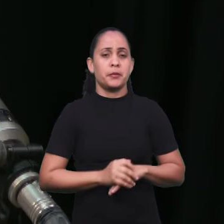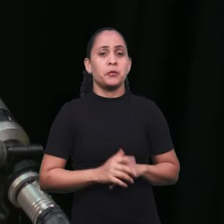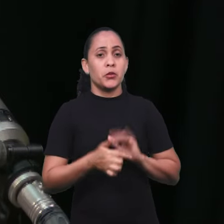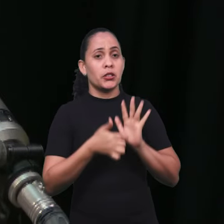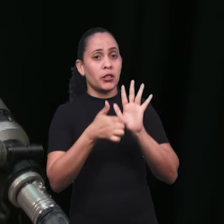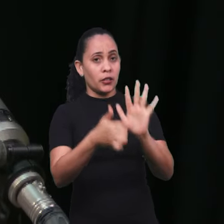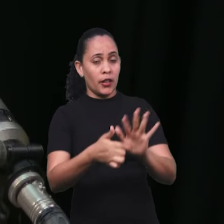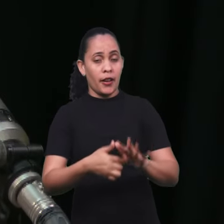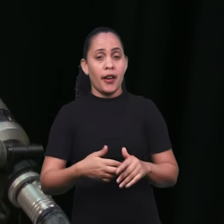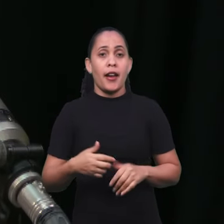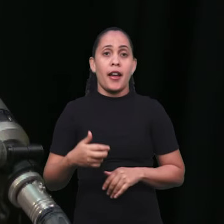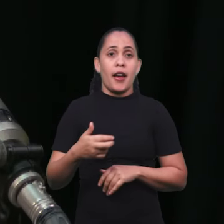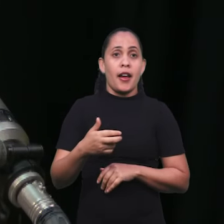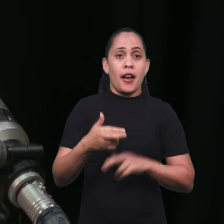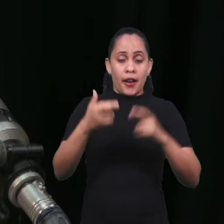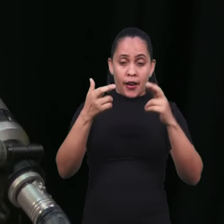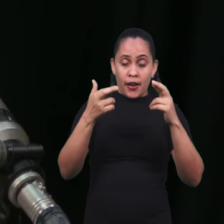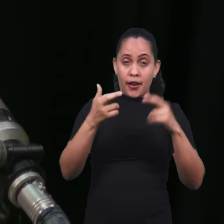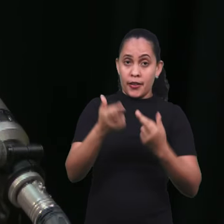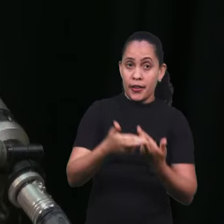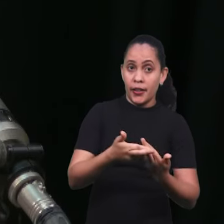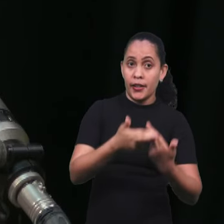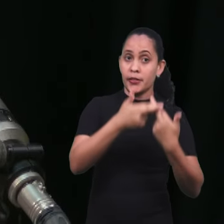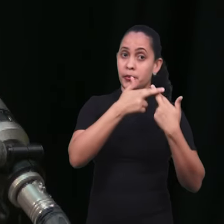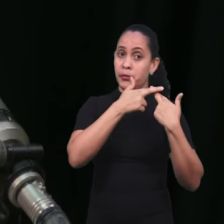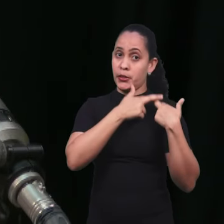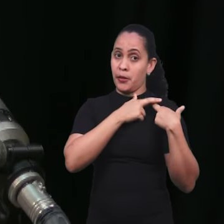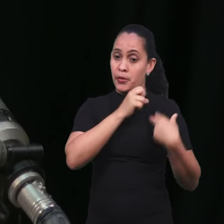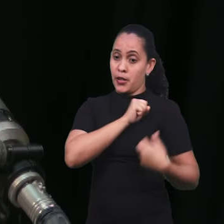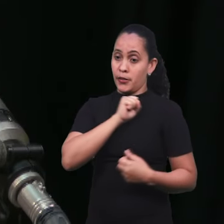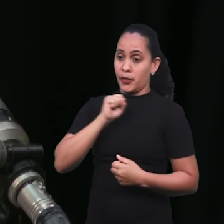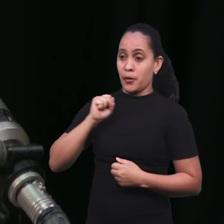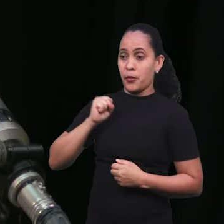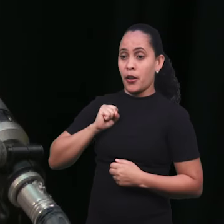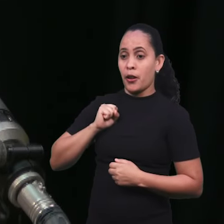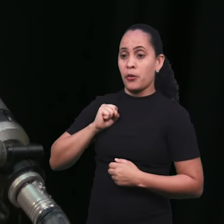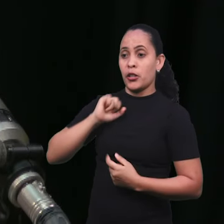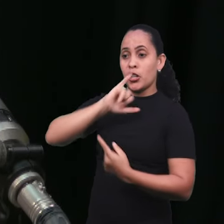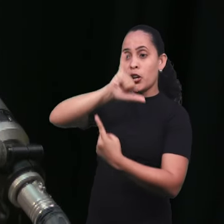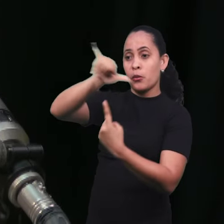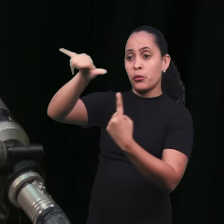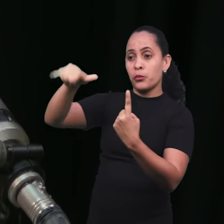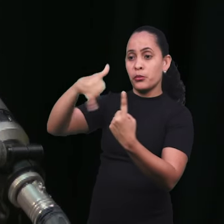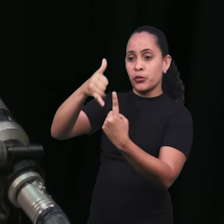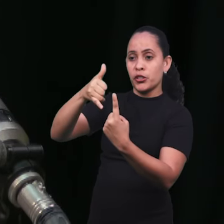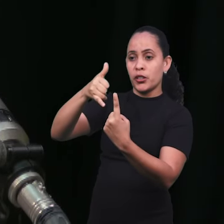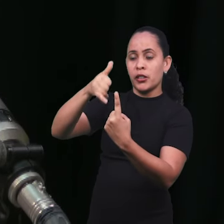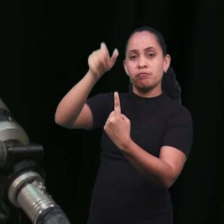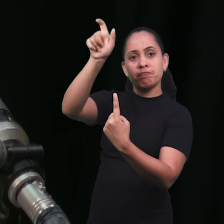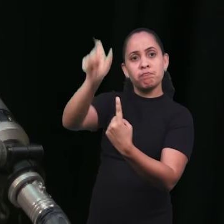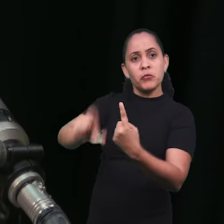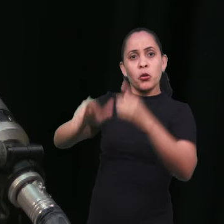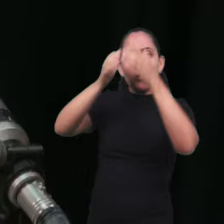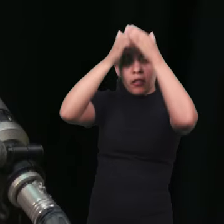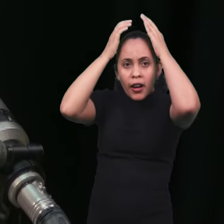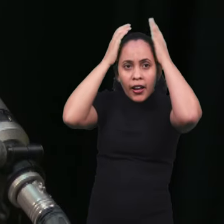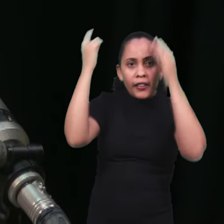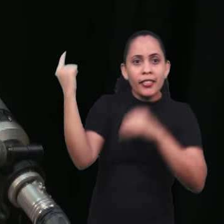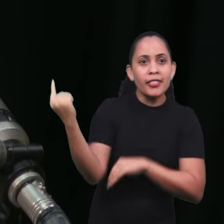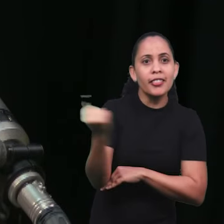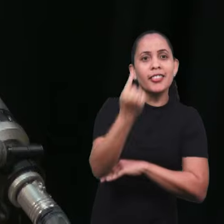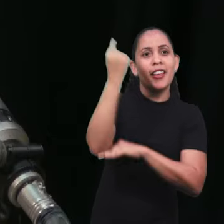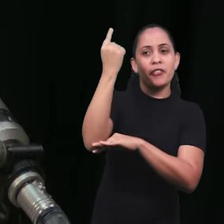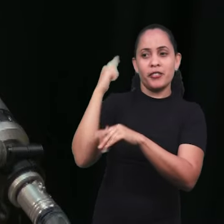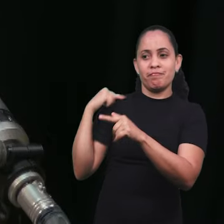da responsabilidade de Samuel, era ele quem ia ungir Davi, ele viria a ungir Davi, que seria rei de Israel e